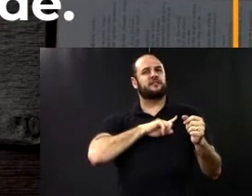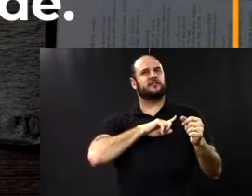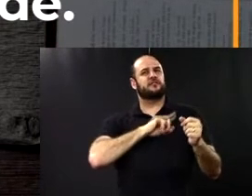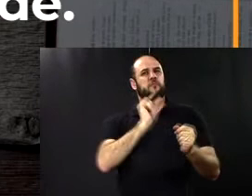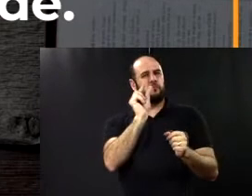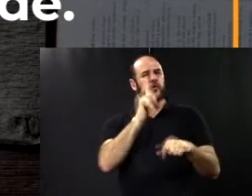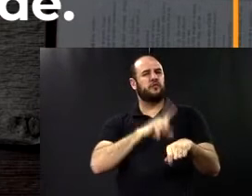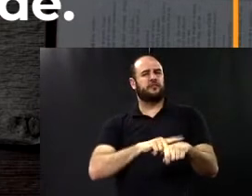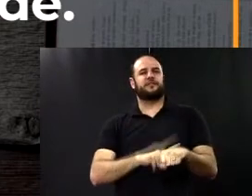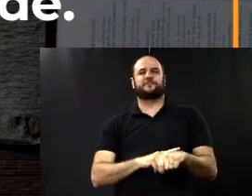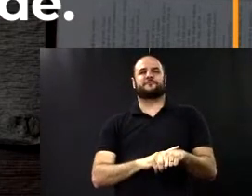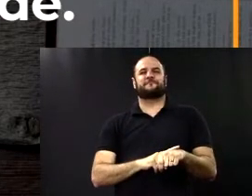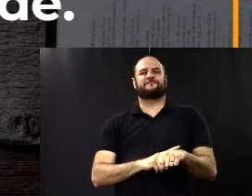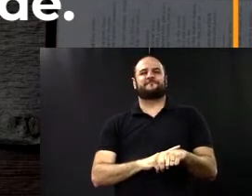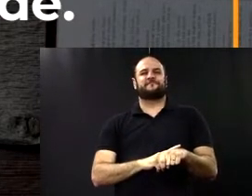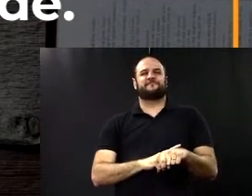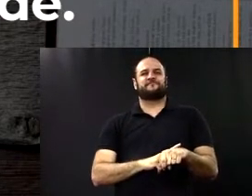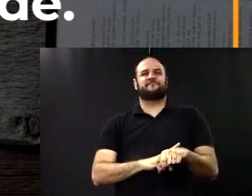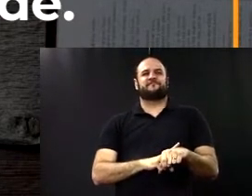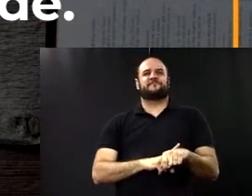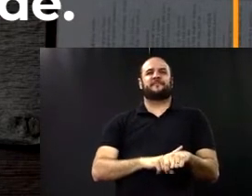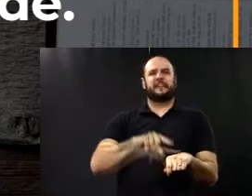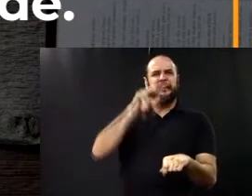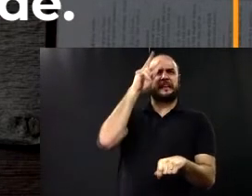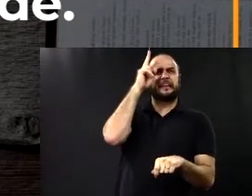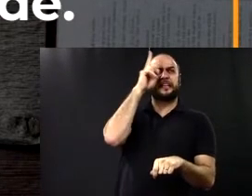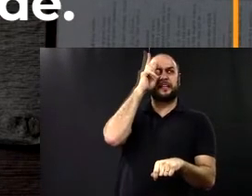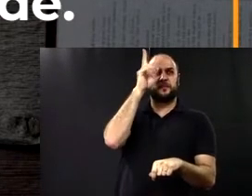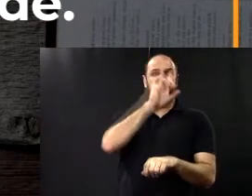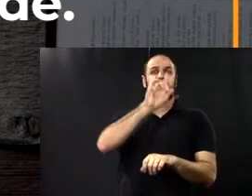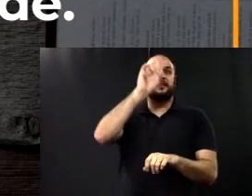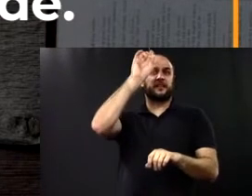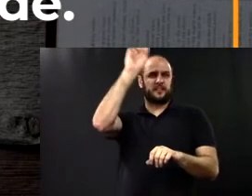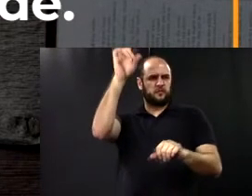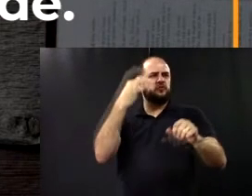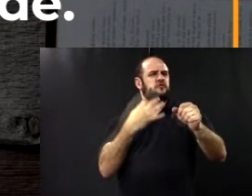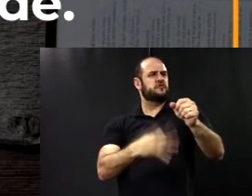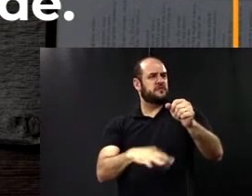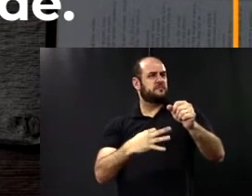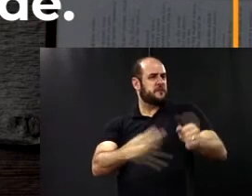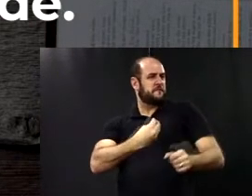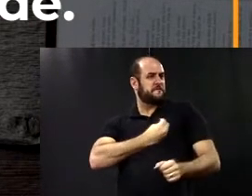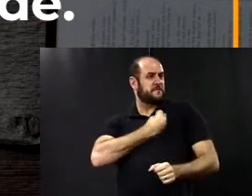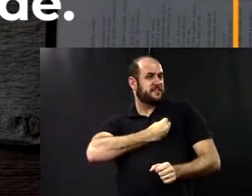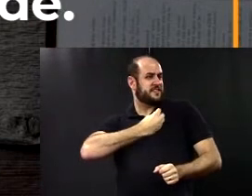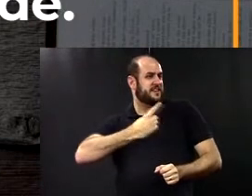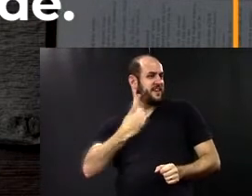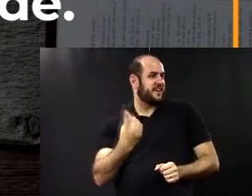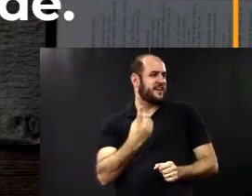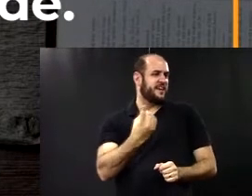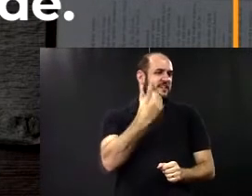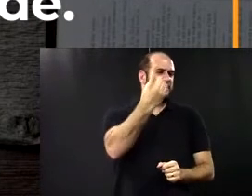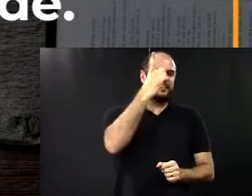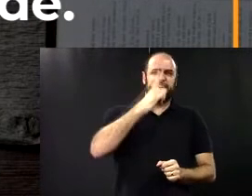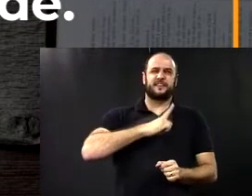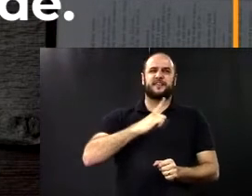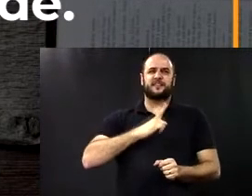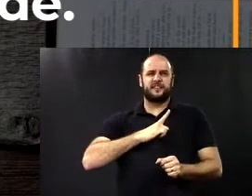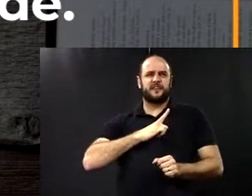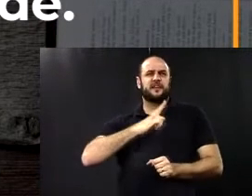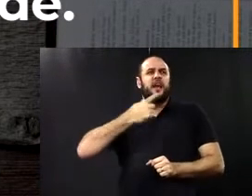tempo, segundo melhor lhes parecia. Deus, porém, nos disciplina para aproveitamento, a fim de